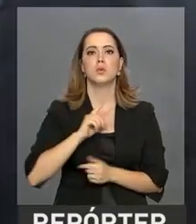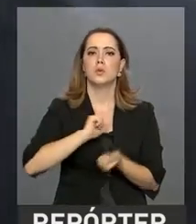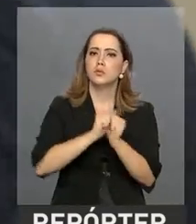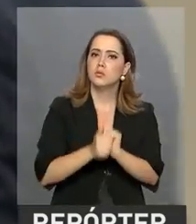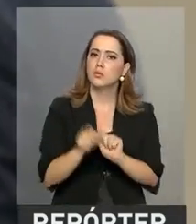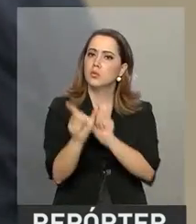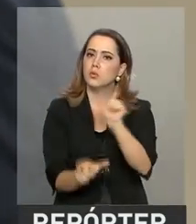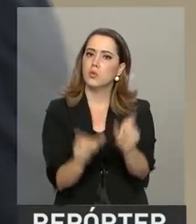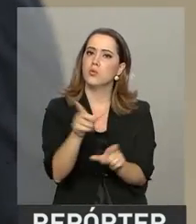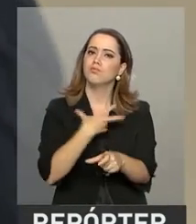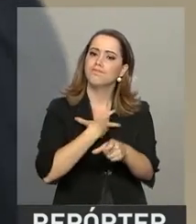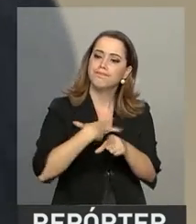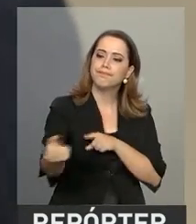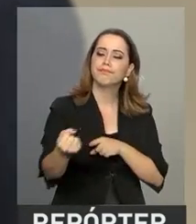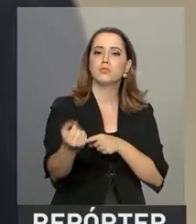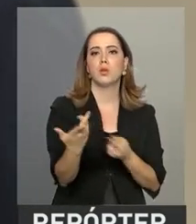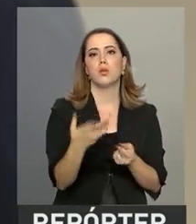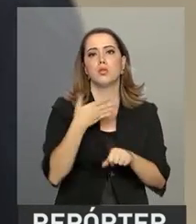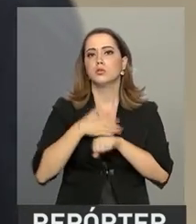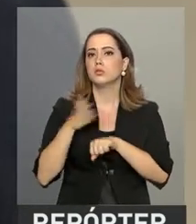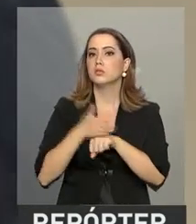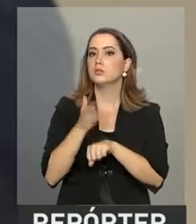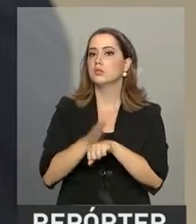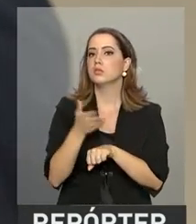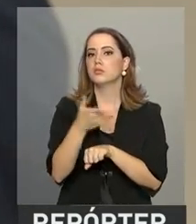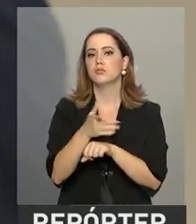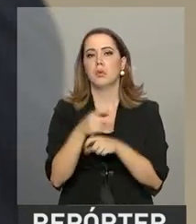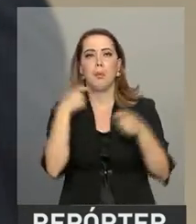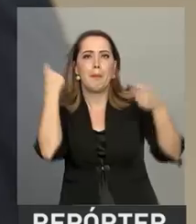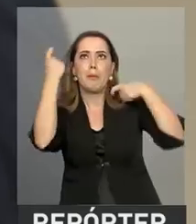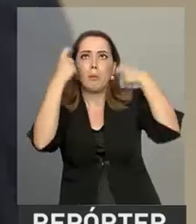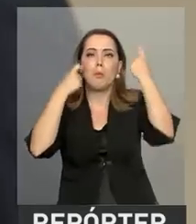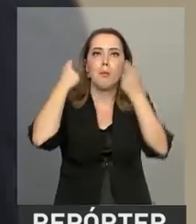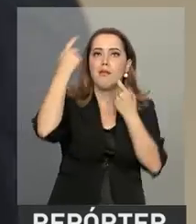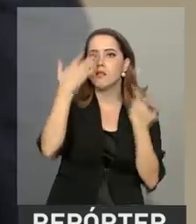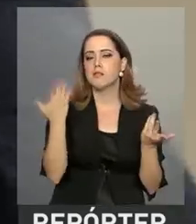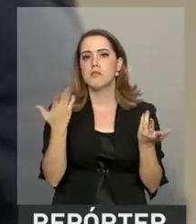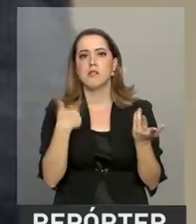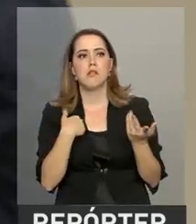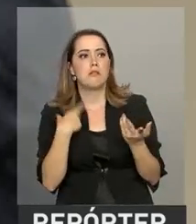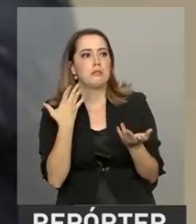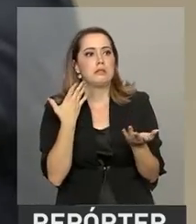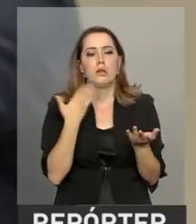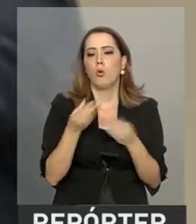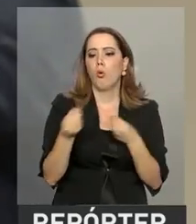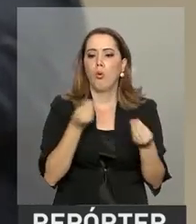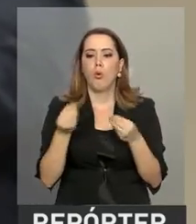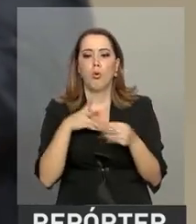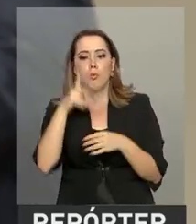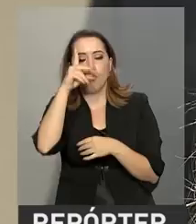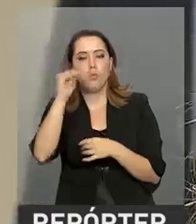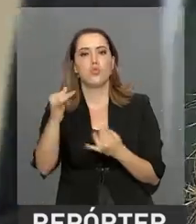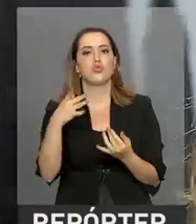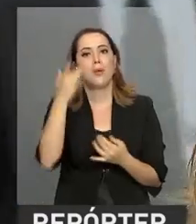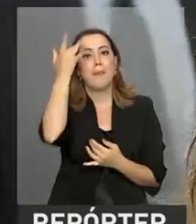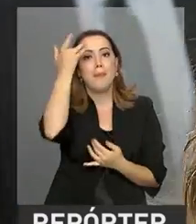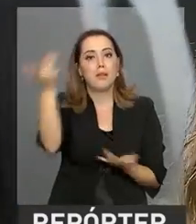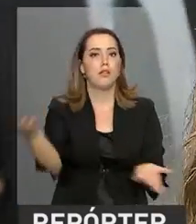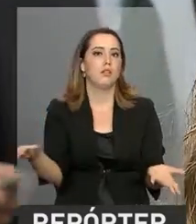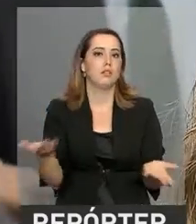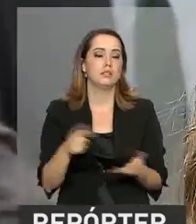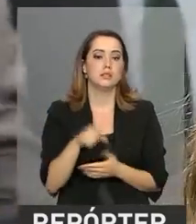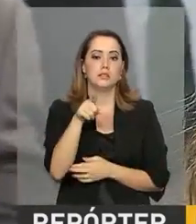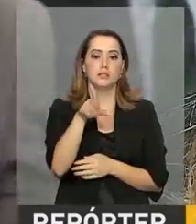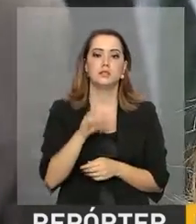para conseguir treinar sem preocupações de ah se eu vou como vai ser meu dia de amanhã as forças